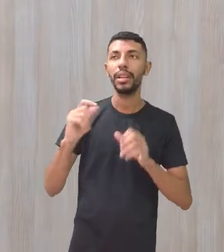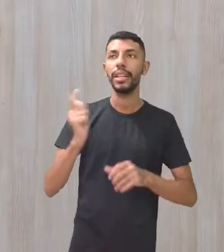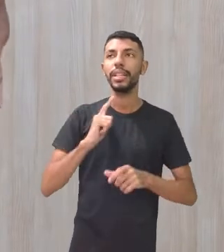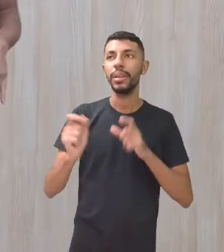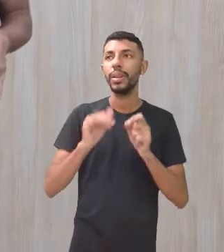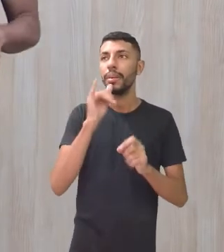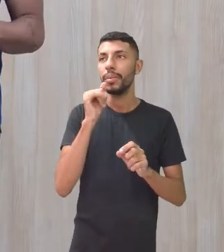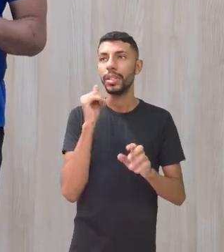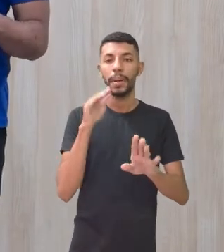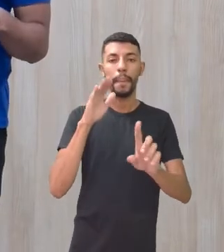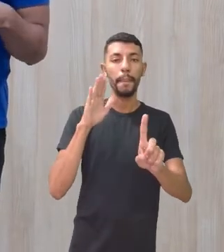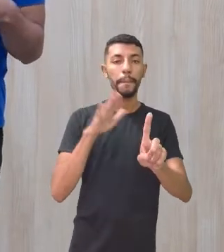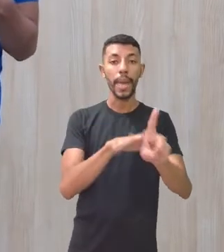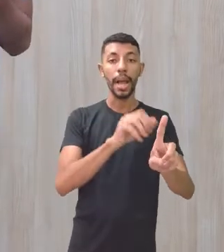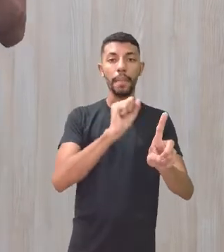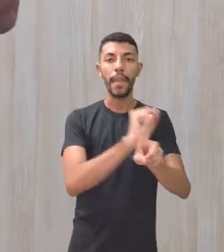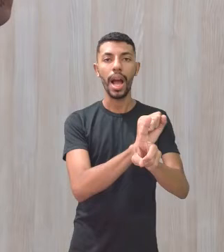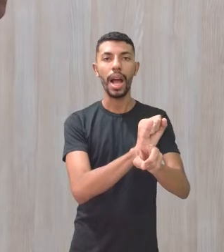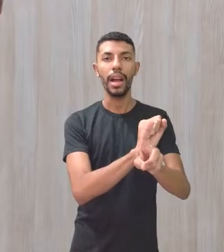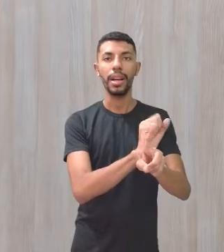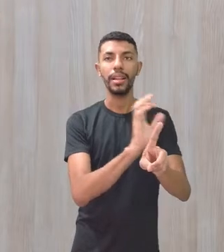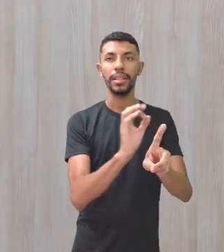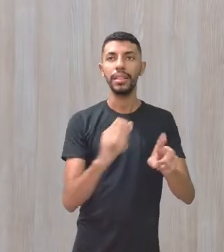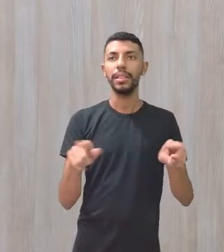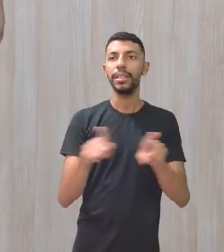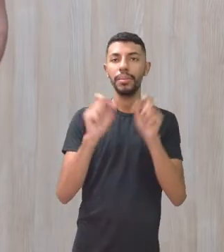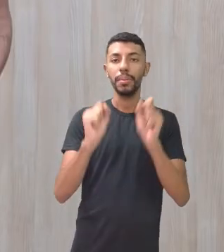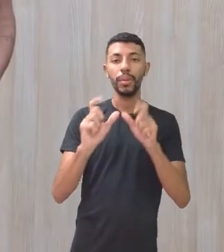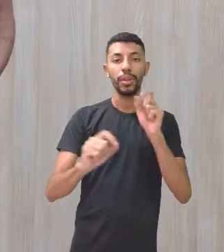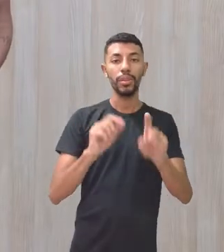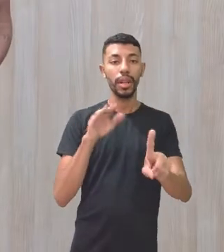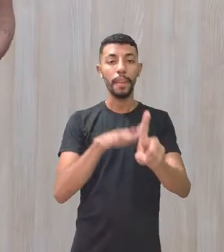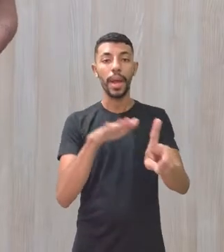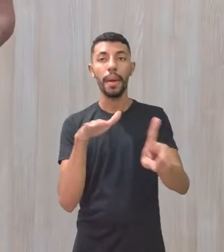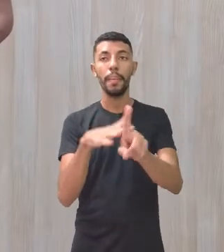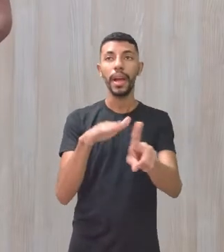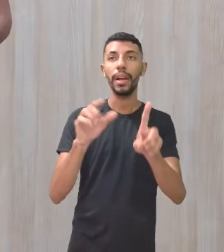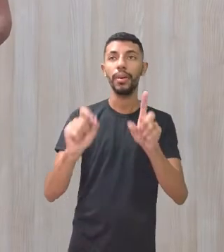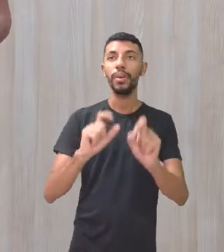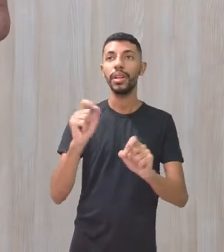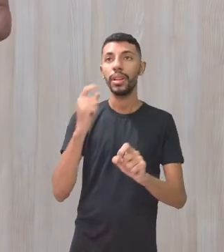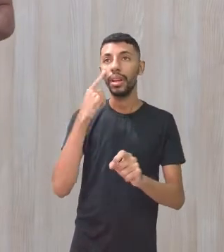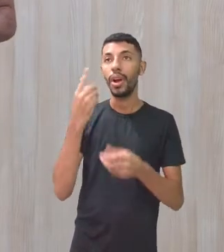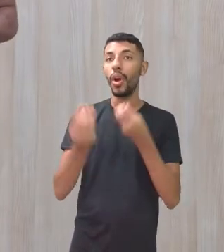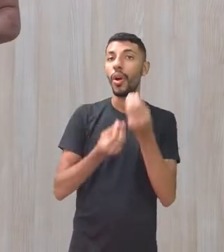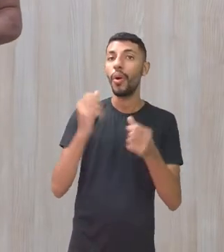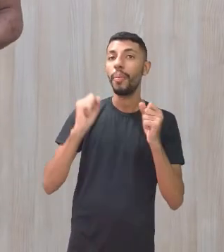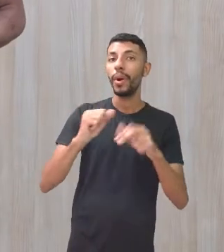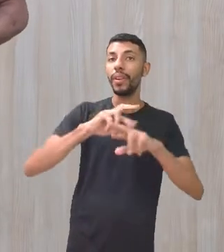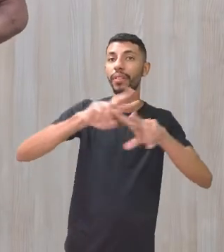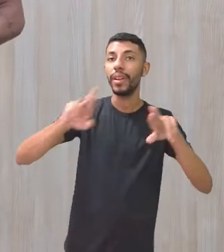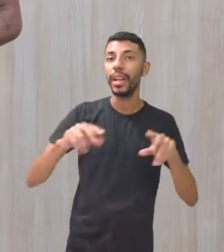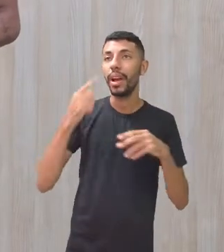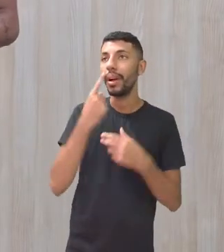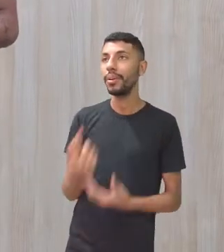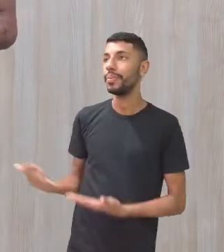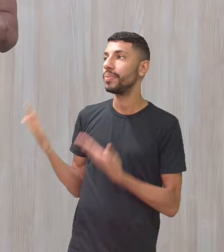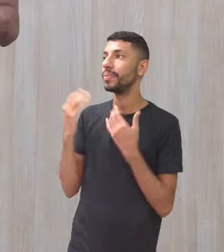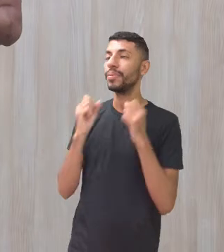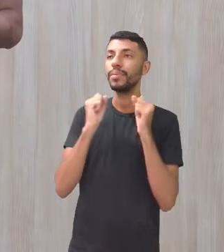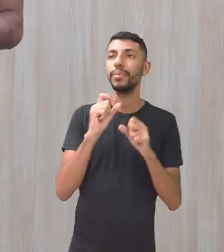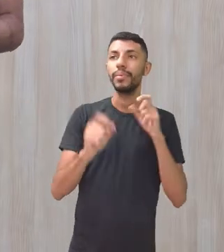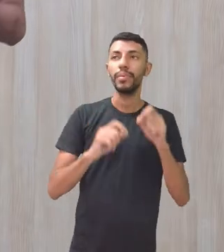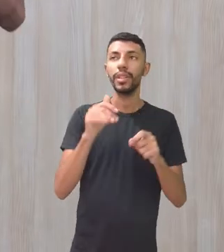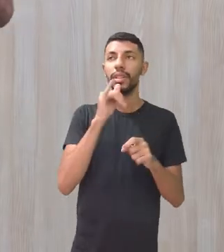gelô, você pode fazer um pega-pega com, que a gente já vem aqui, ó. Como é que podemos variar? Podemos pegar